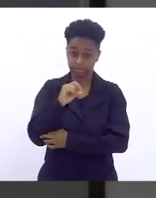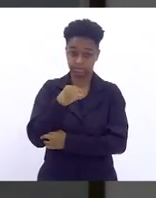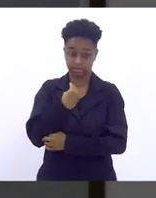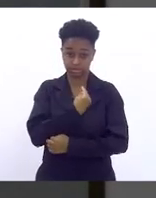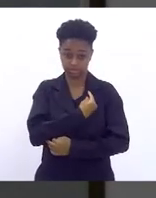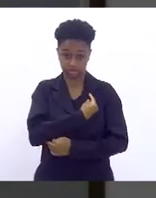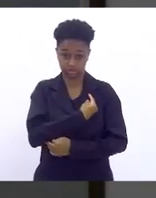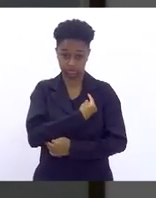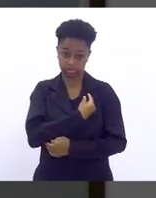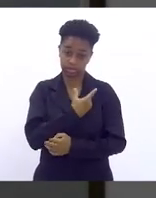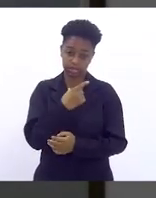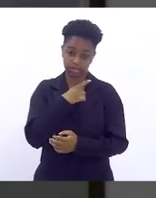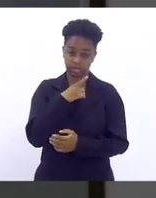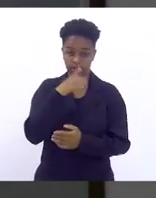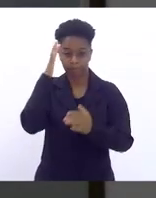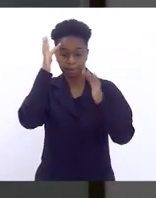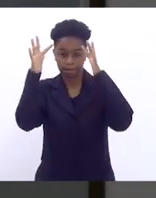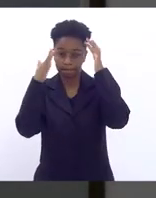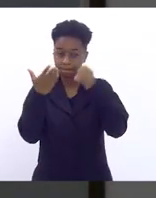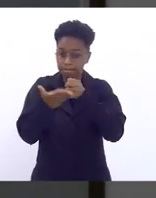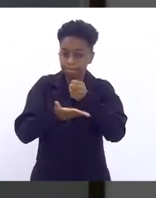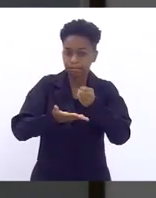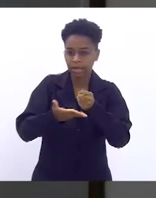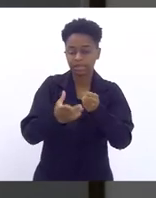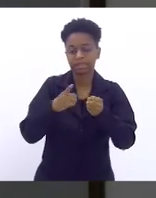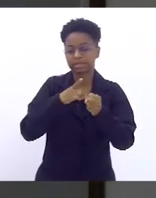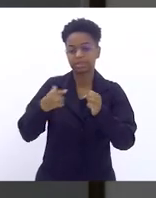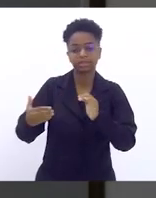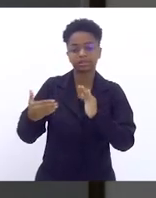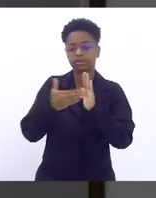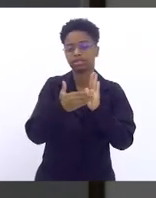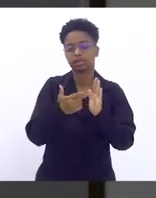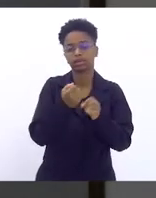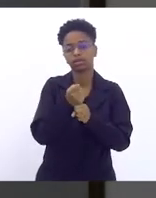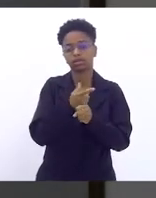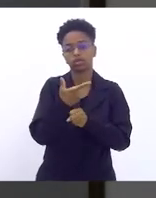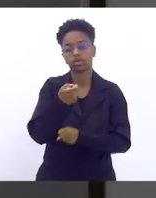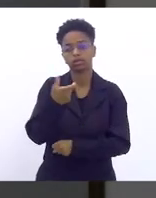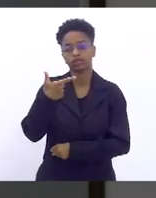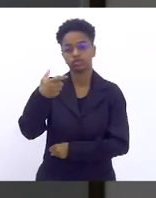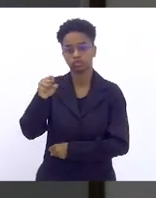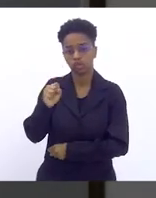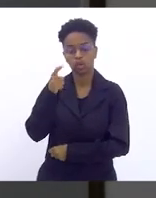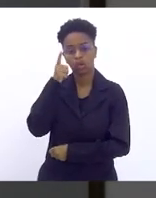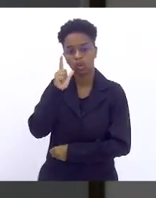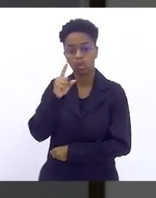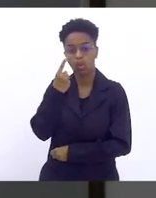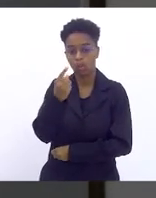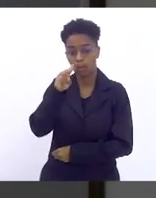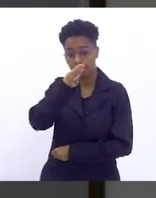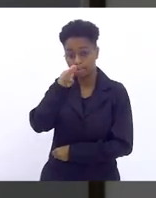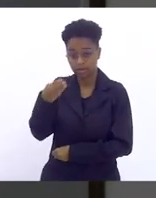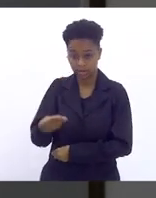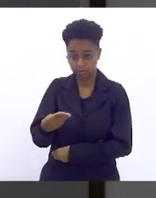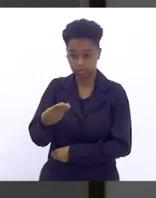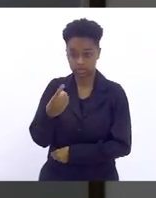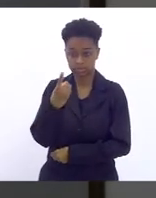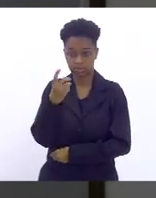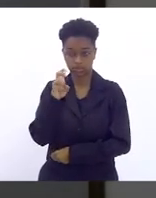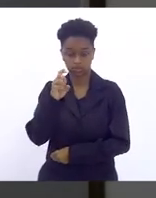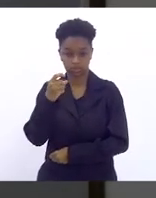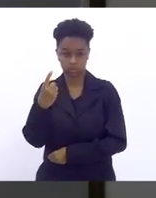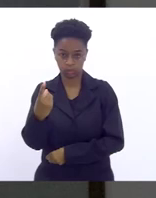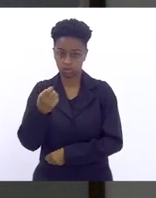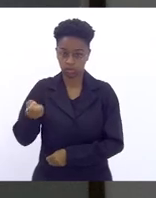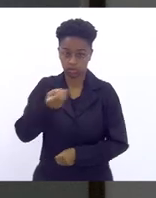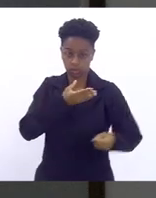base nós teríamos até 2028 a geração de um milhão 151 mil novos empregos adensando